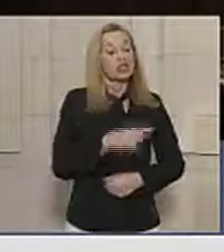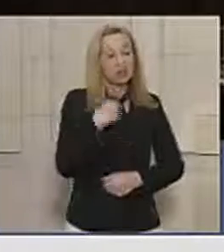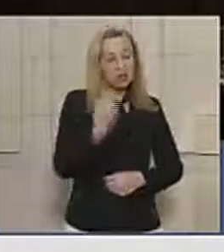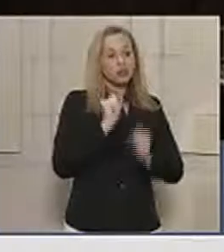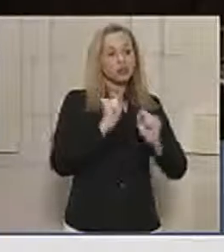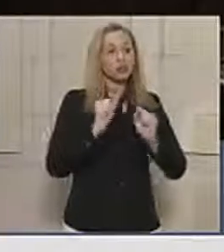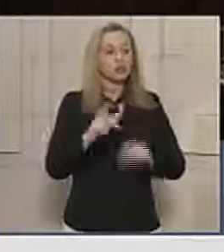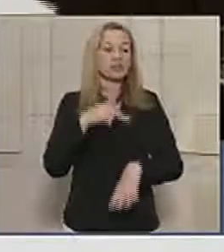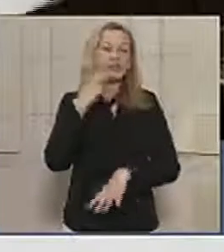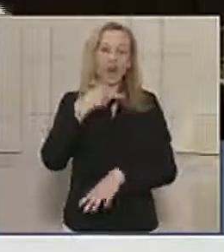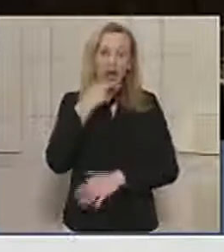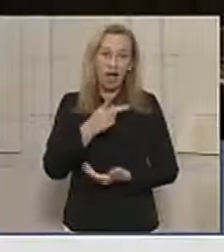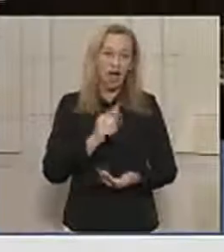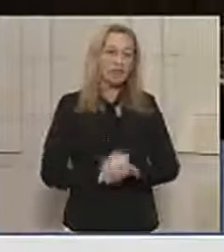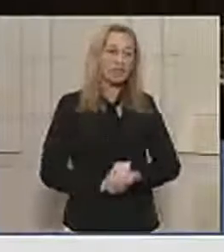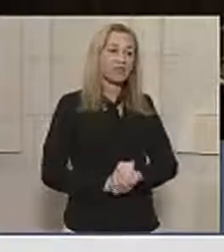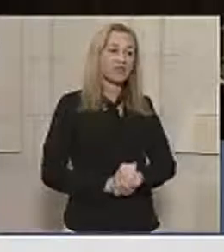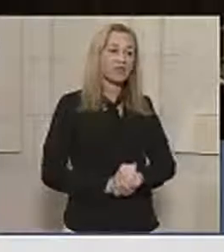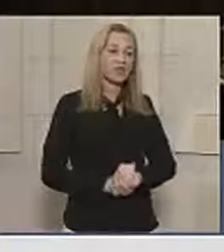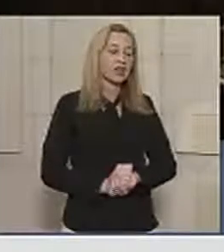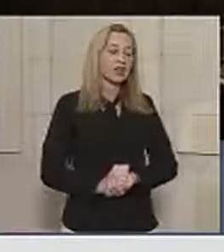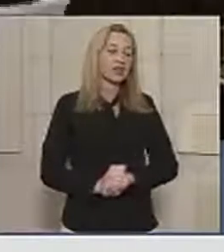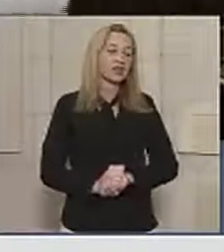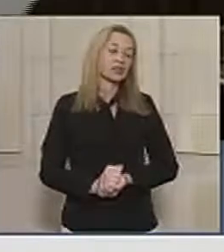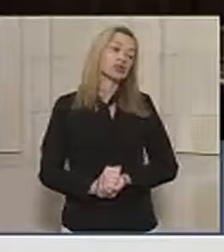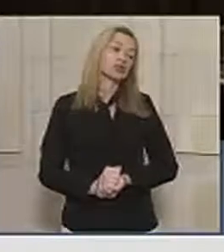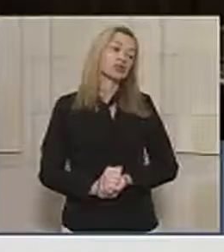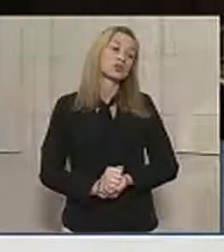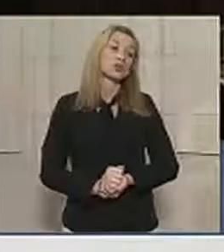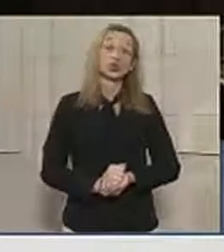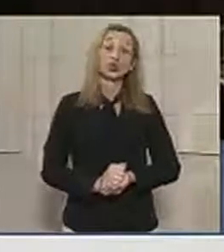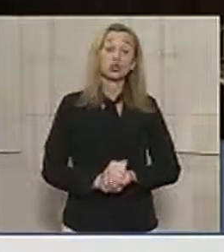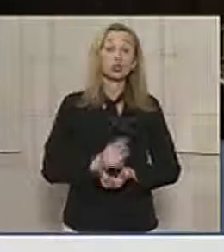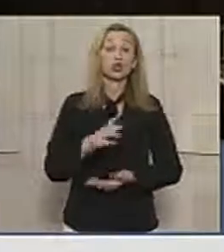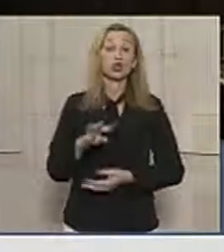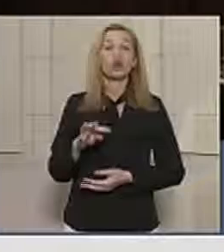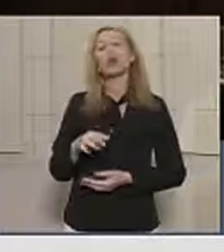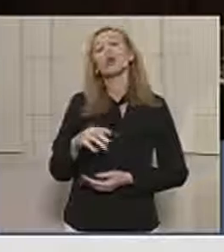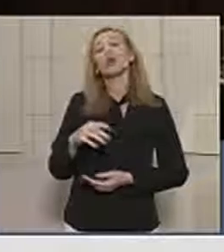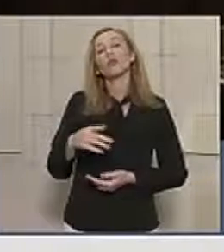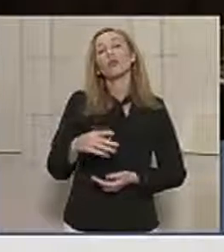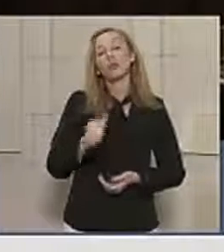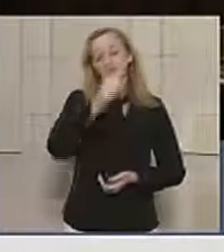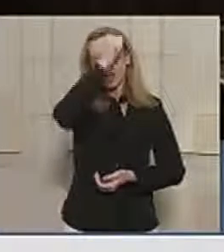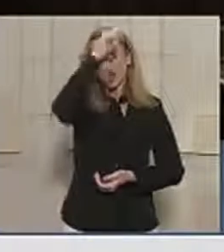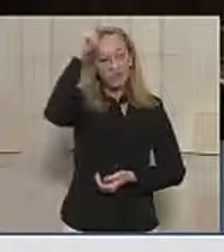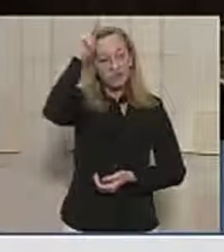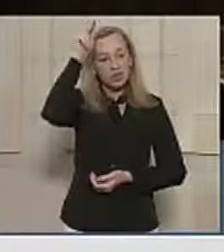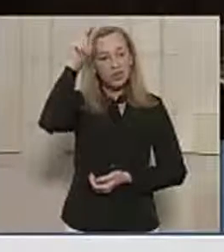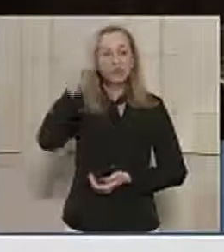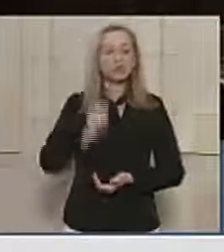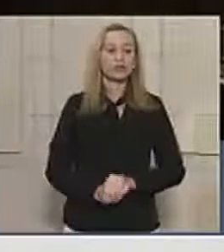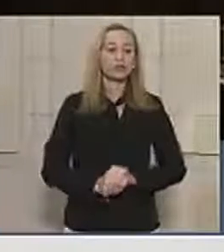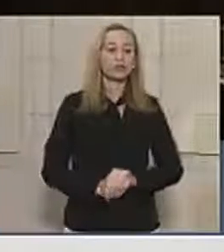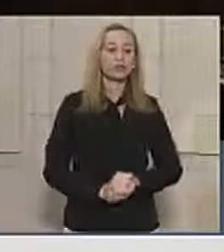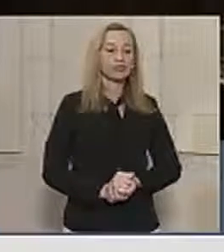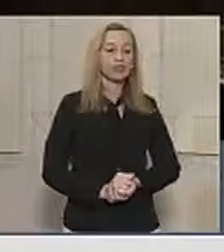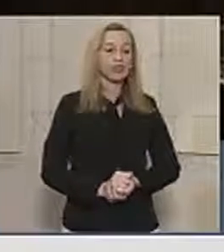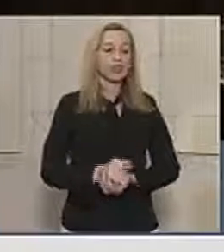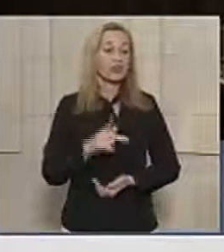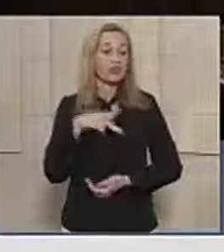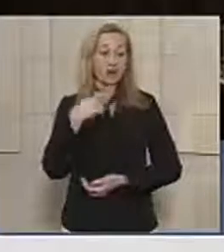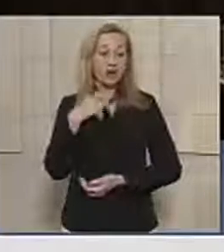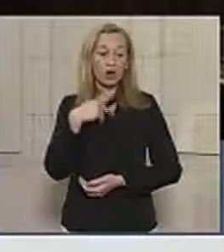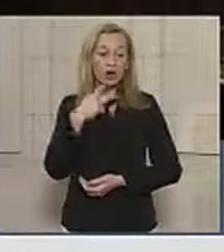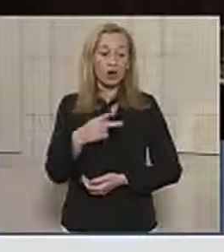podemos dizer que a fala que o prefeito Marcelo Crivella atribuiu quando disse que o Rio